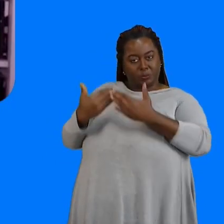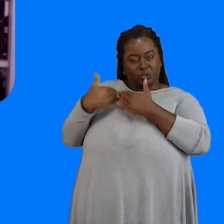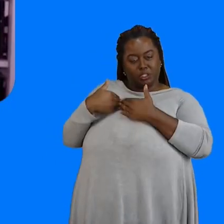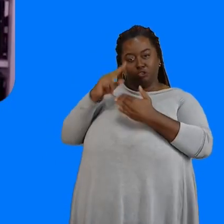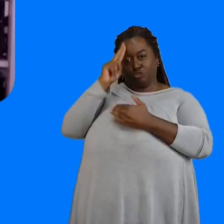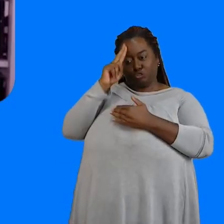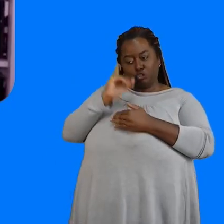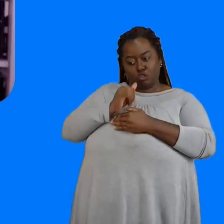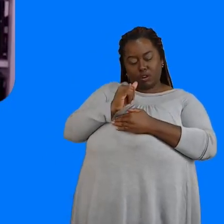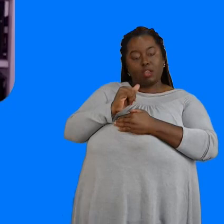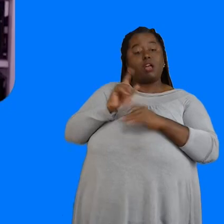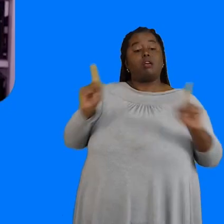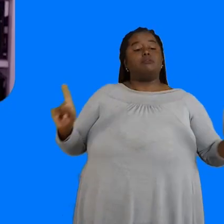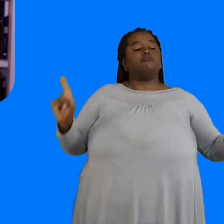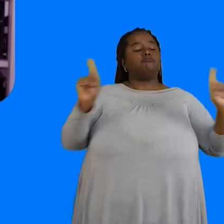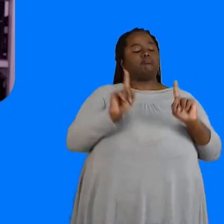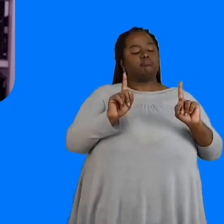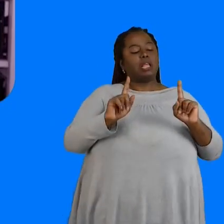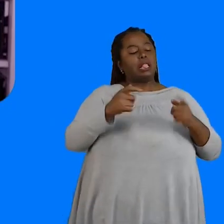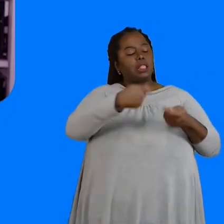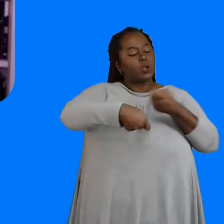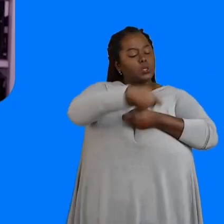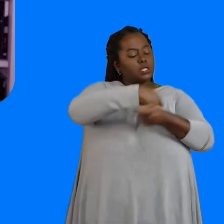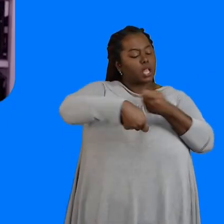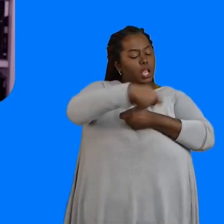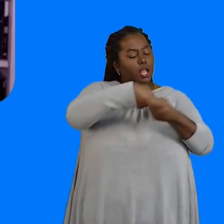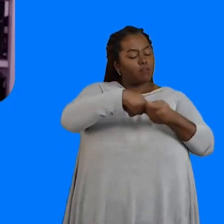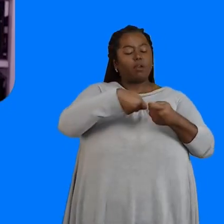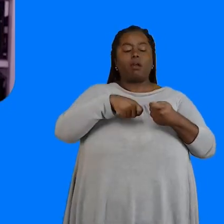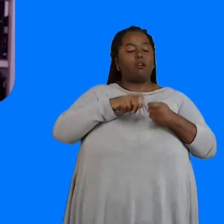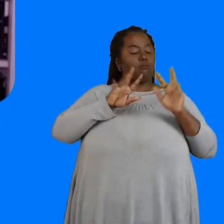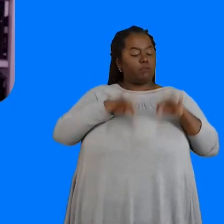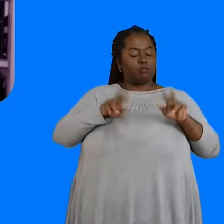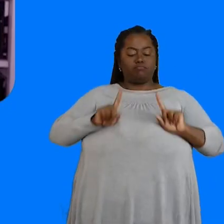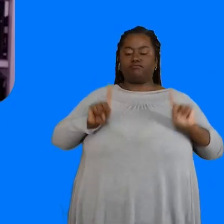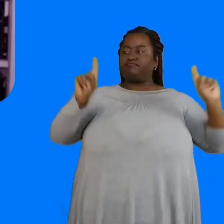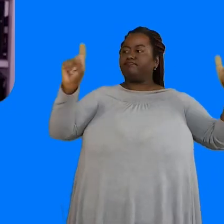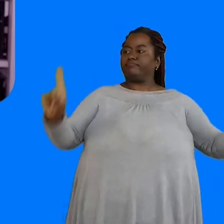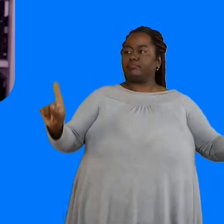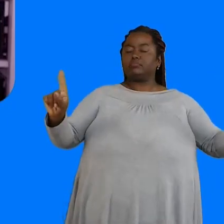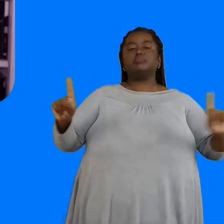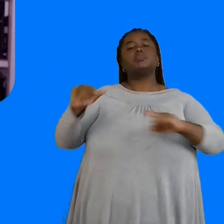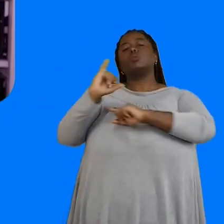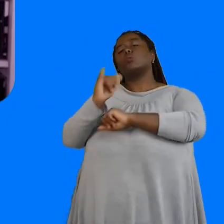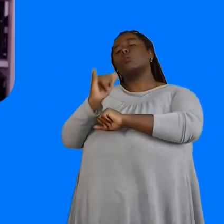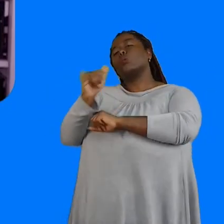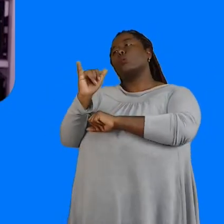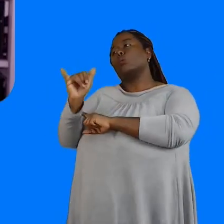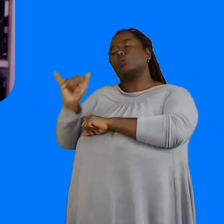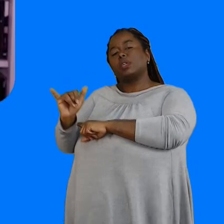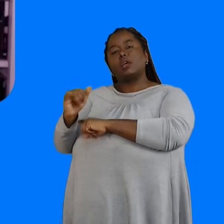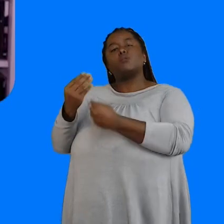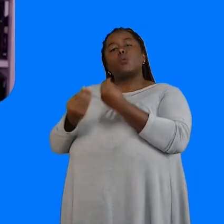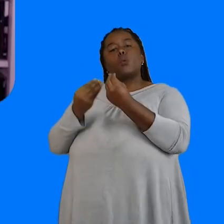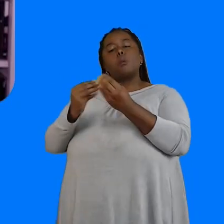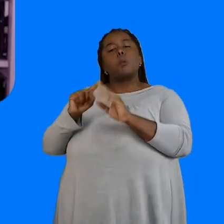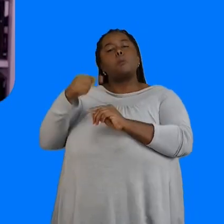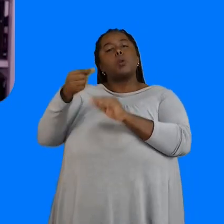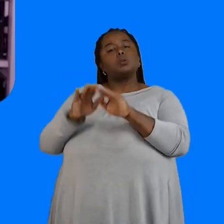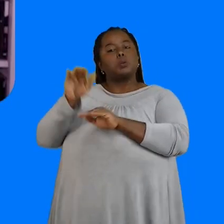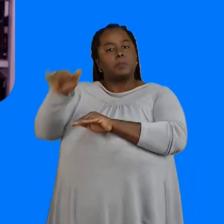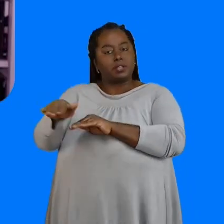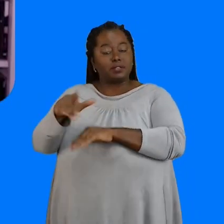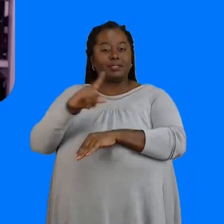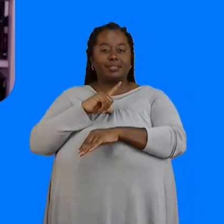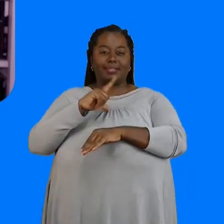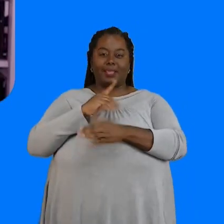o que foi decidido e o que é que sugerem como próximo passo. Então, existe inclusive um livro que chama-se